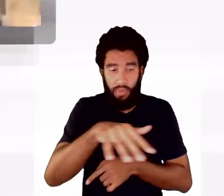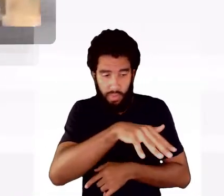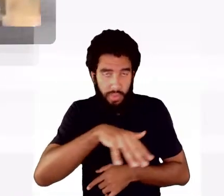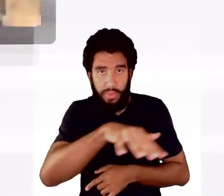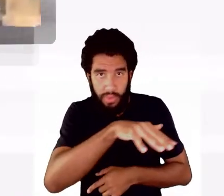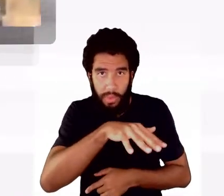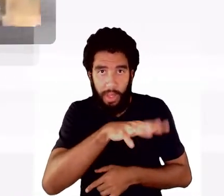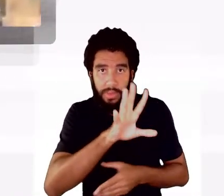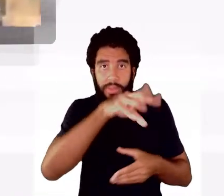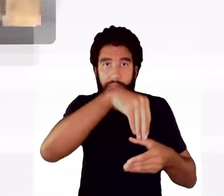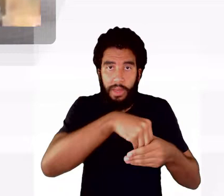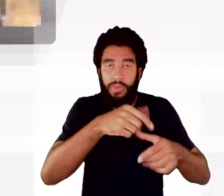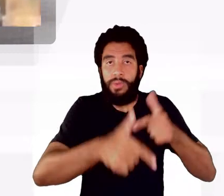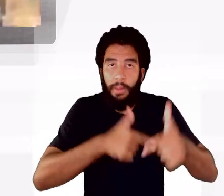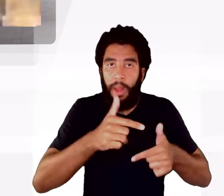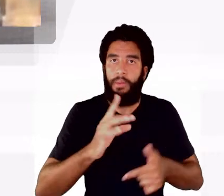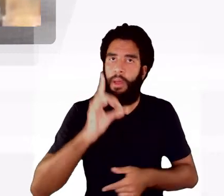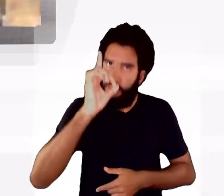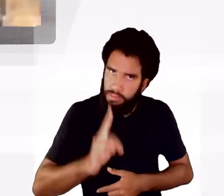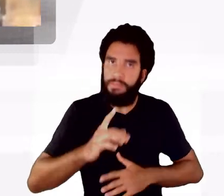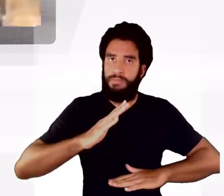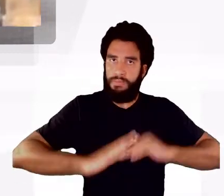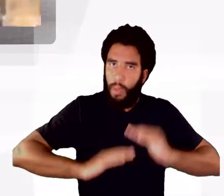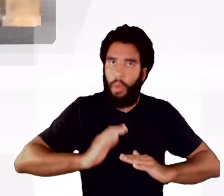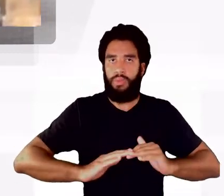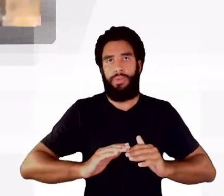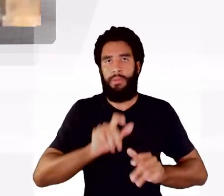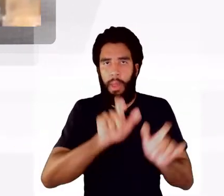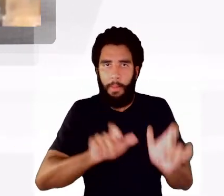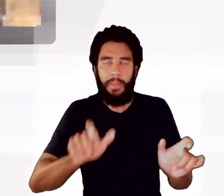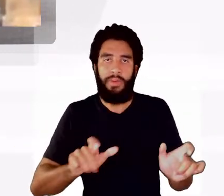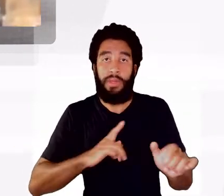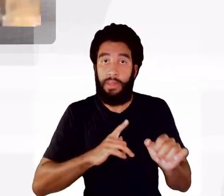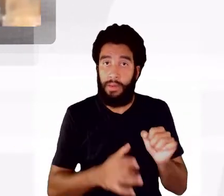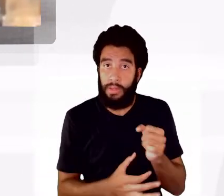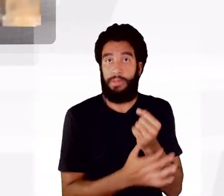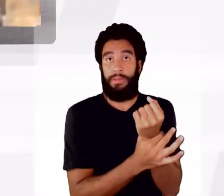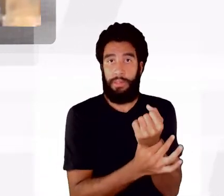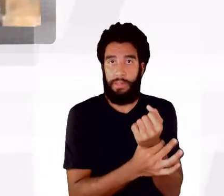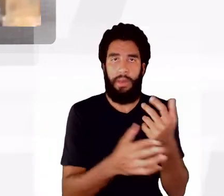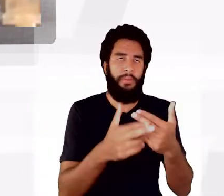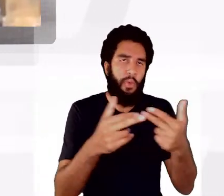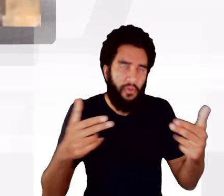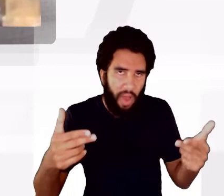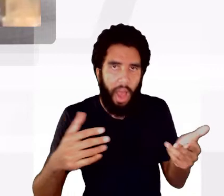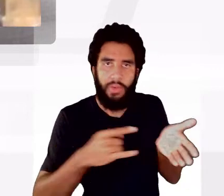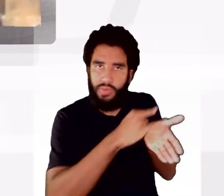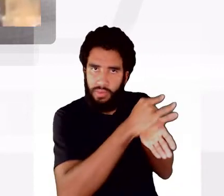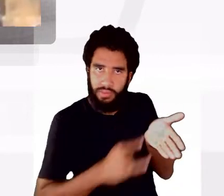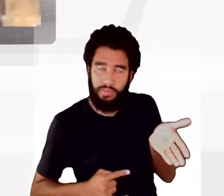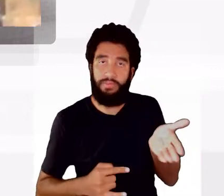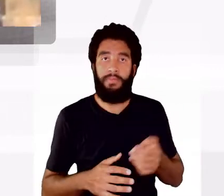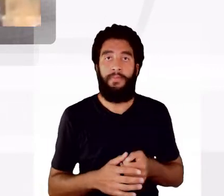nele incluído o do trabalho, é um direito constitucional, assegurados por tratados